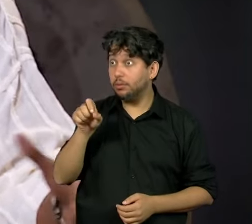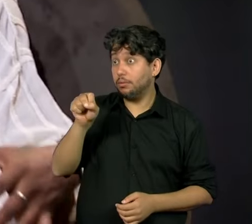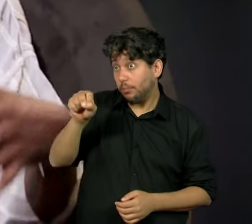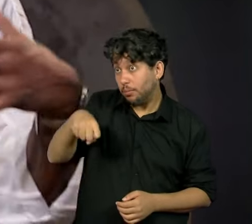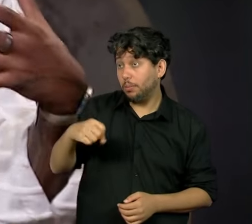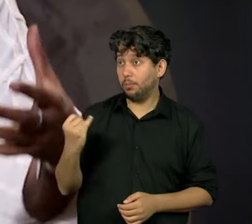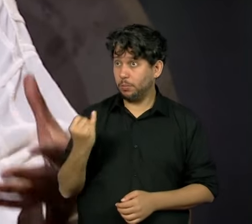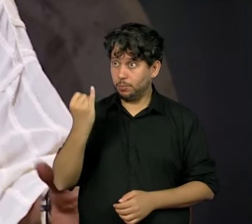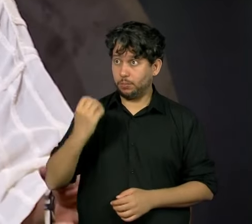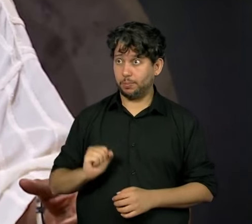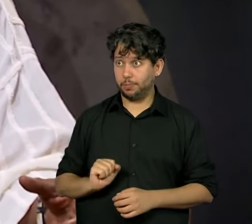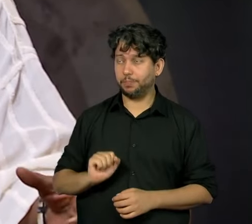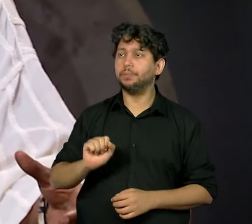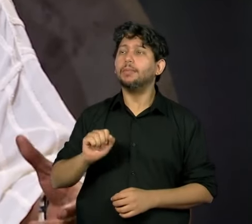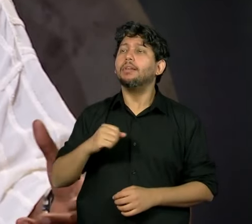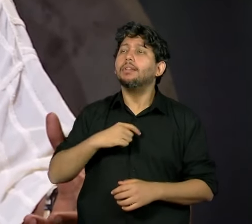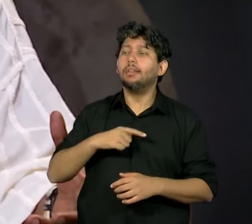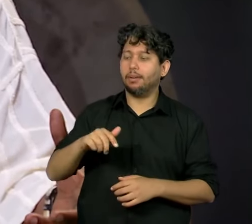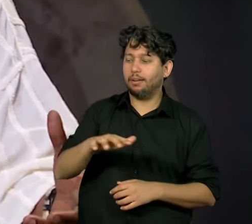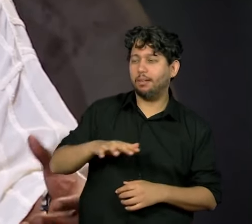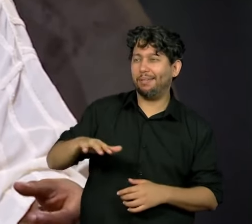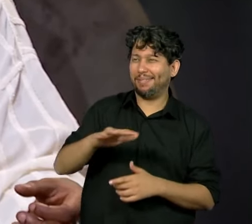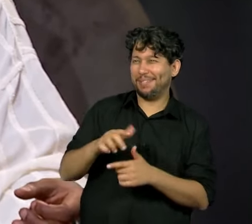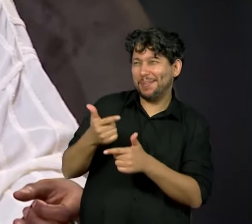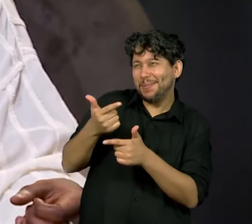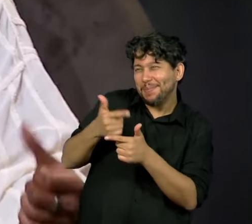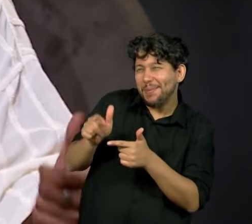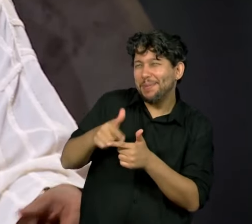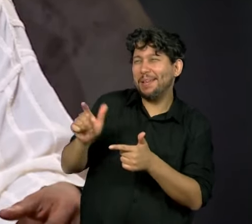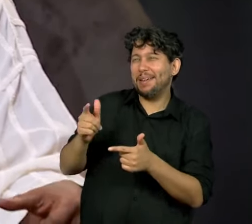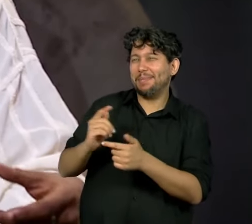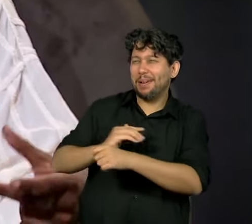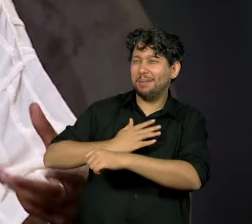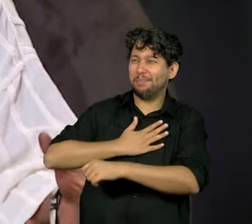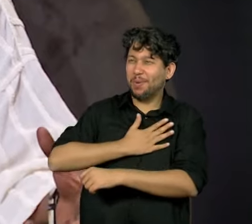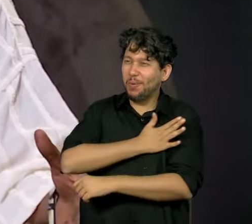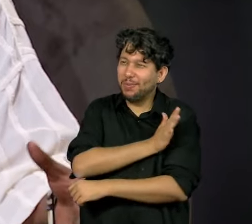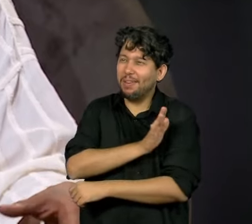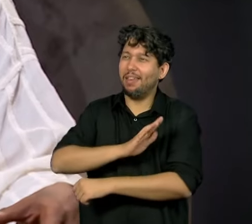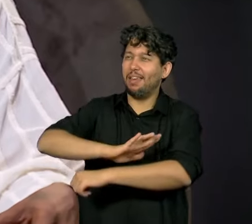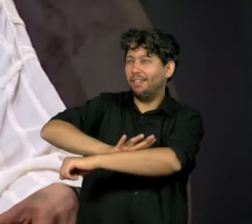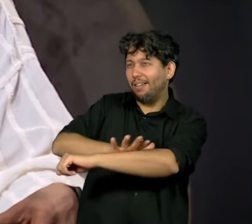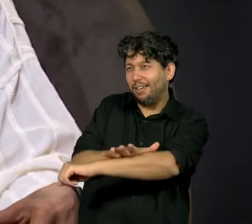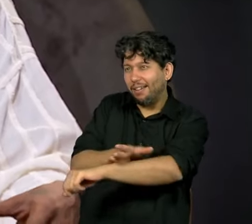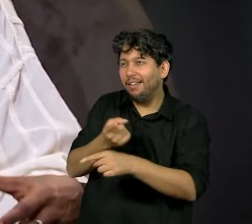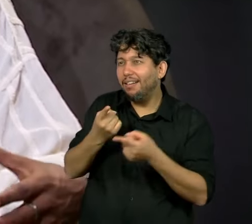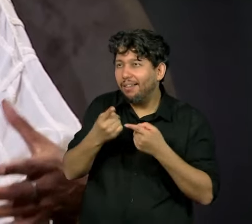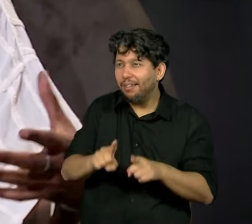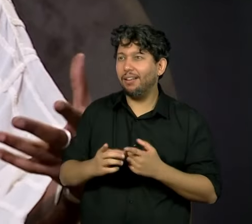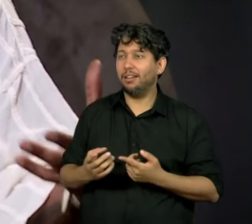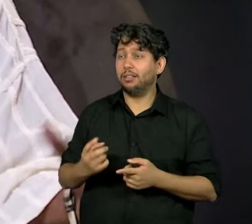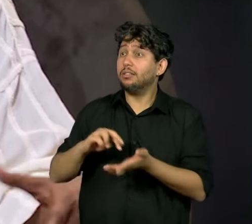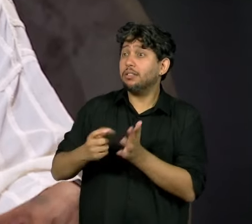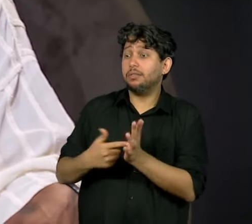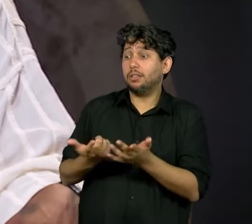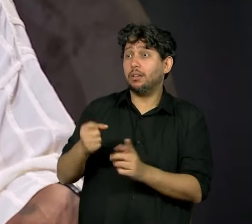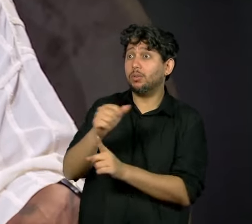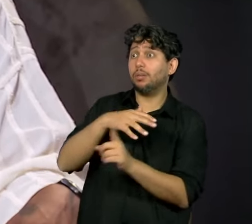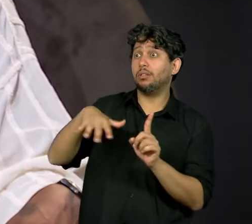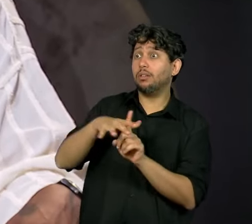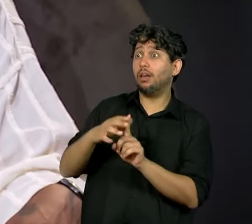se elimina os problemas que nós temos com relação a preconceito, ao racismo, a esse déficit social,